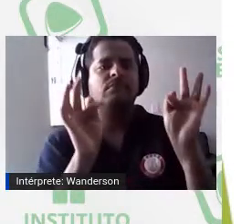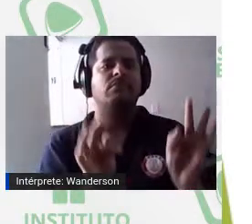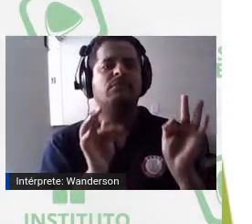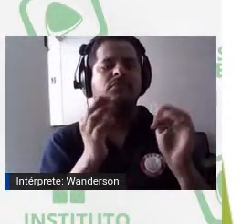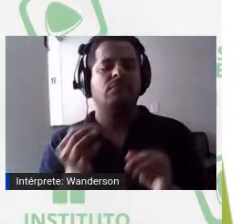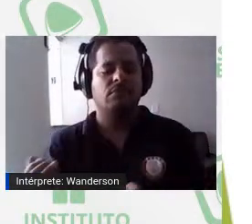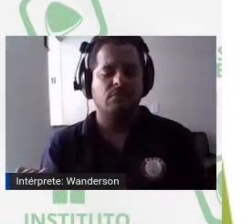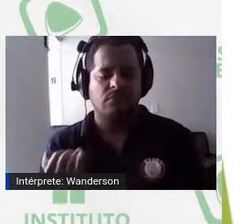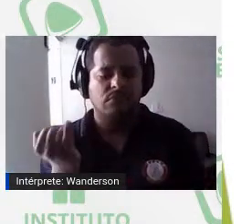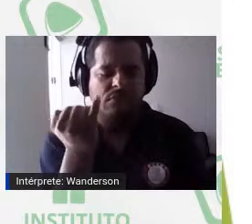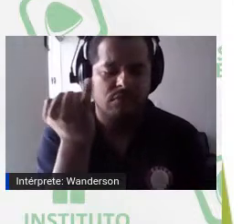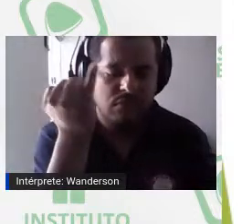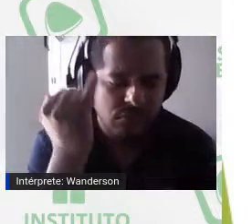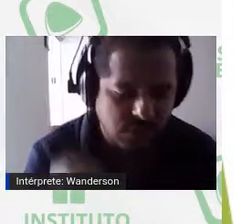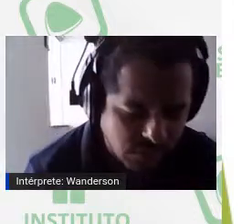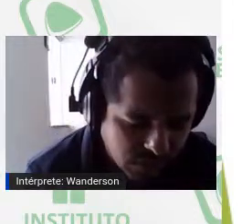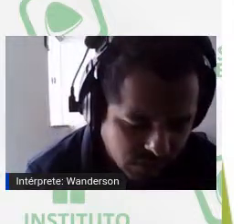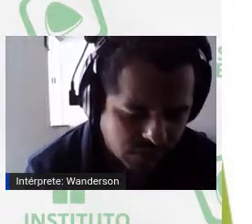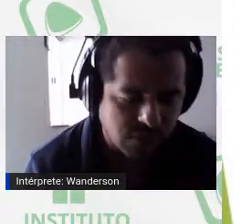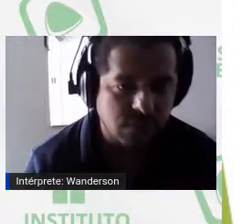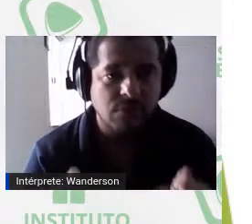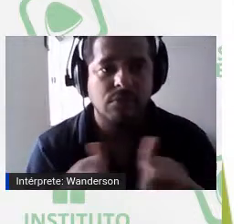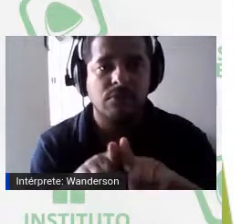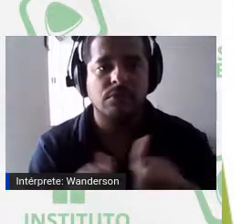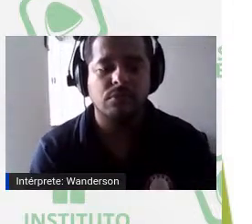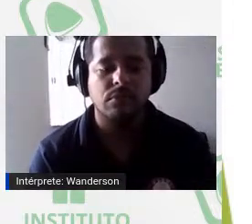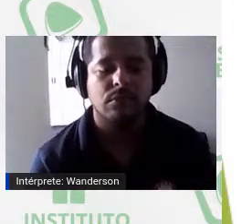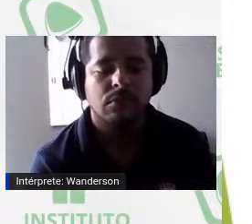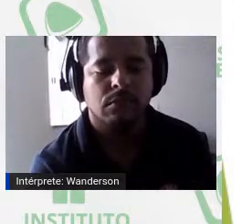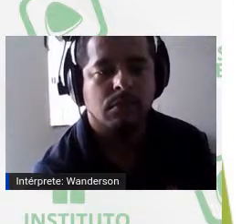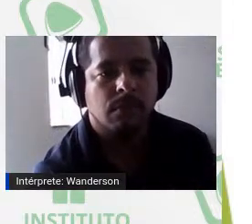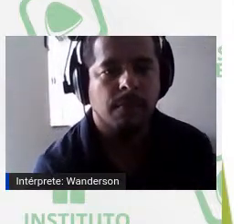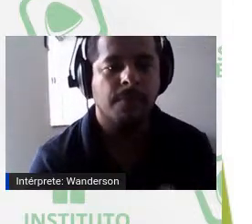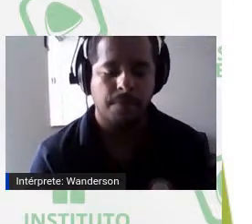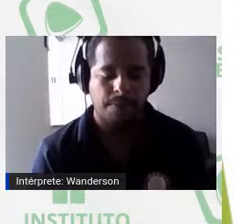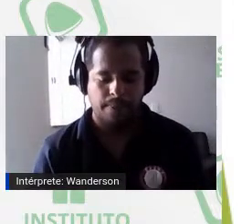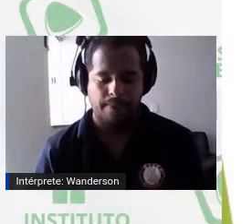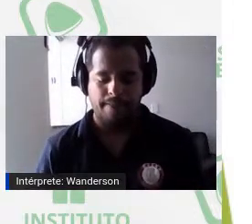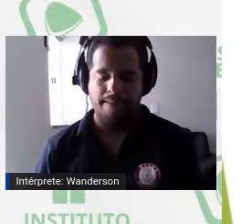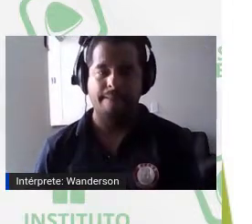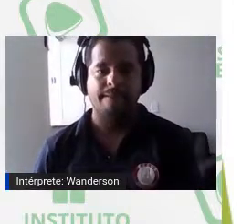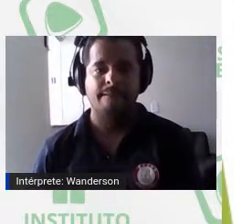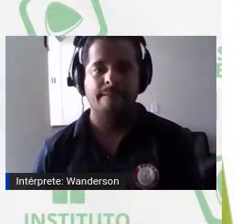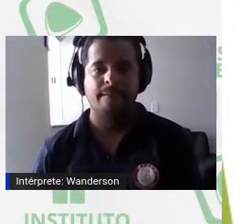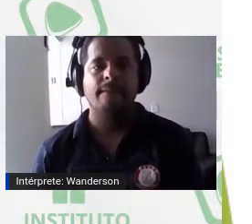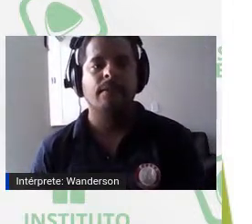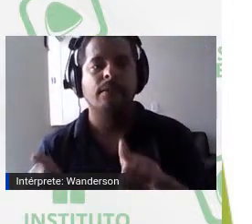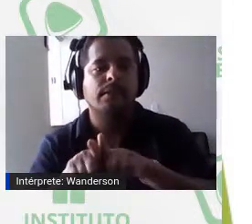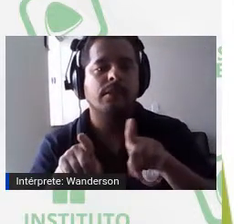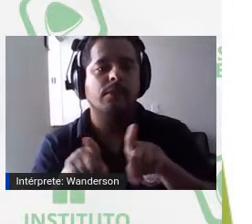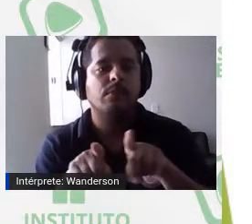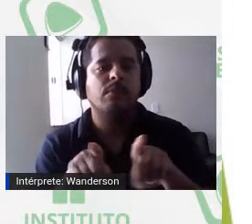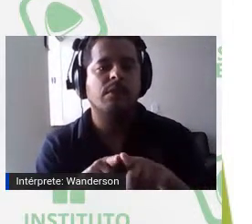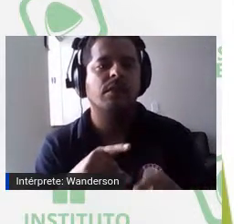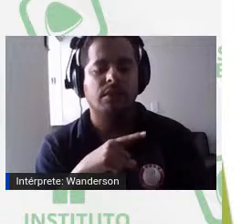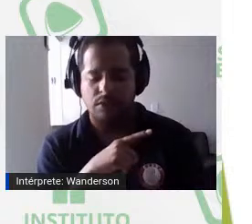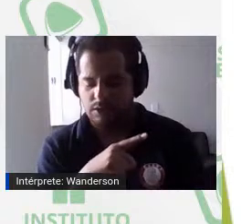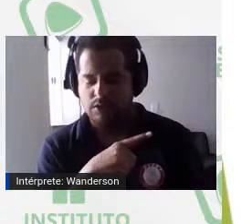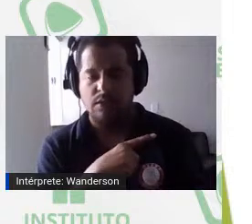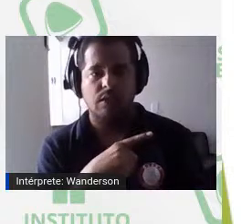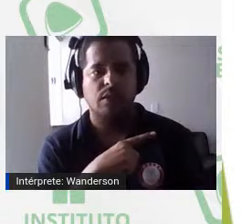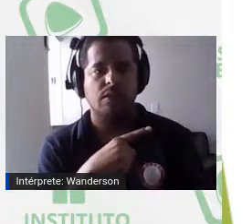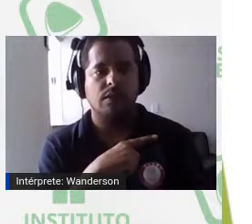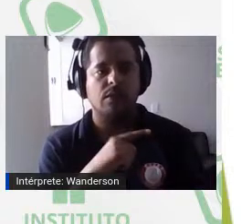como professores, né, no futuro. E um ponto que atrasa esse aprendizado, né, um ponto de